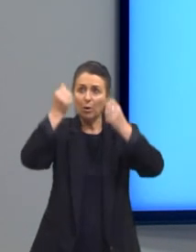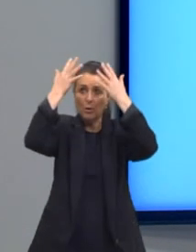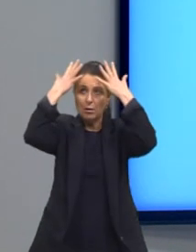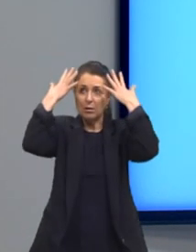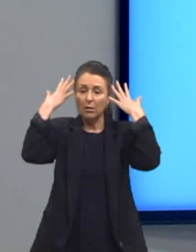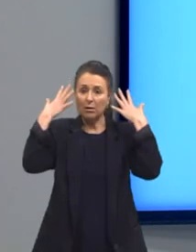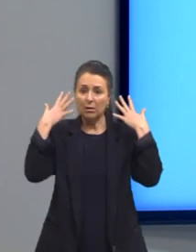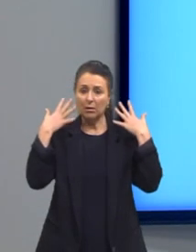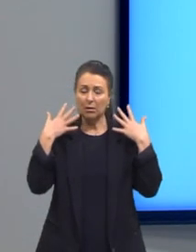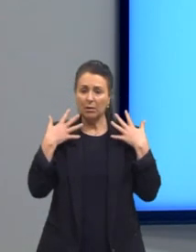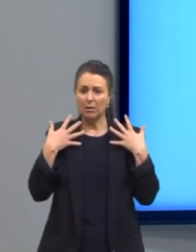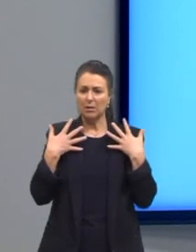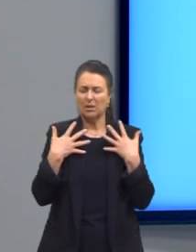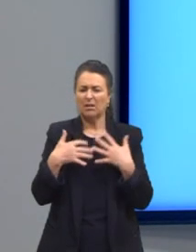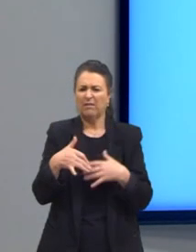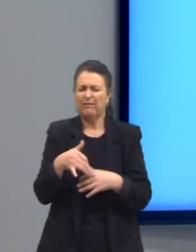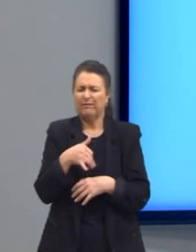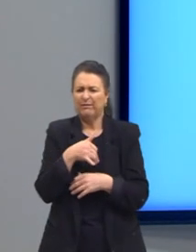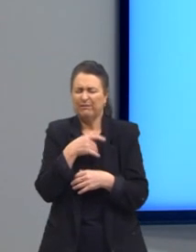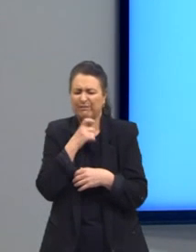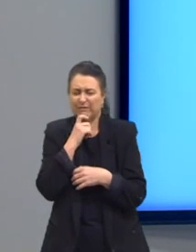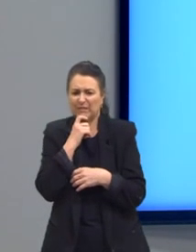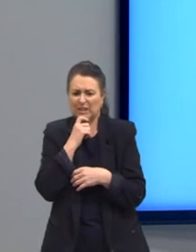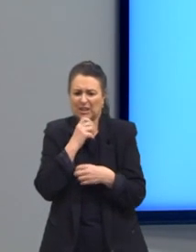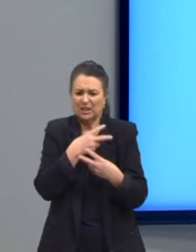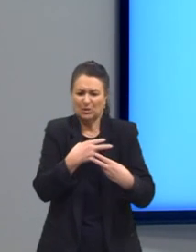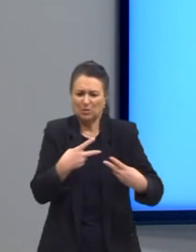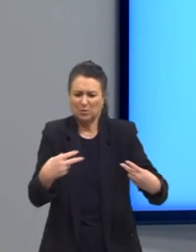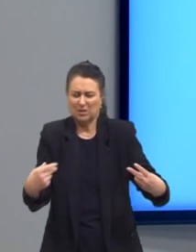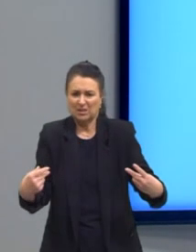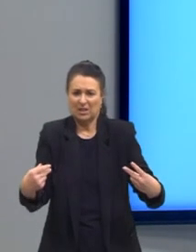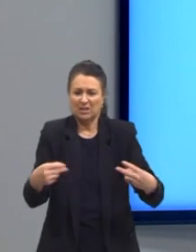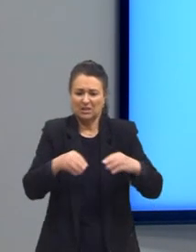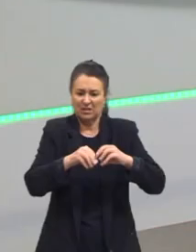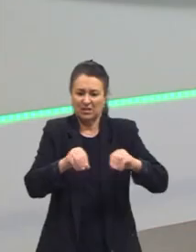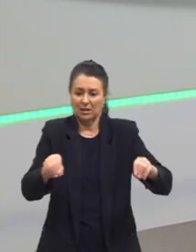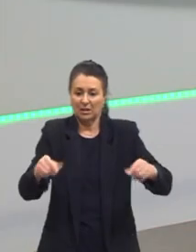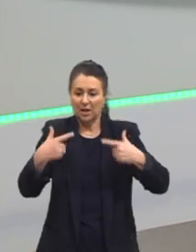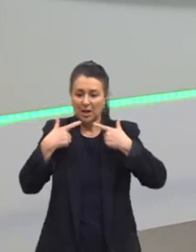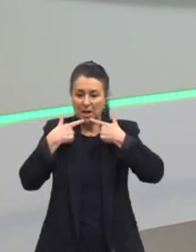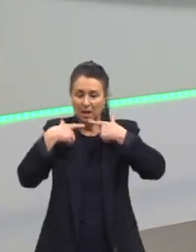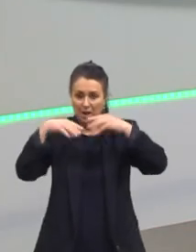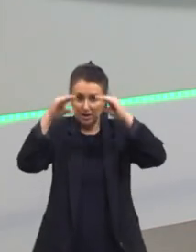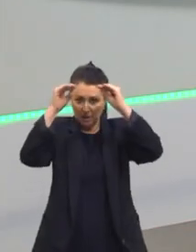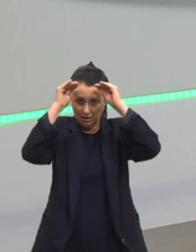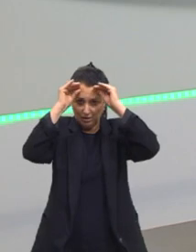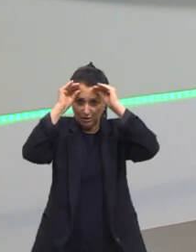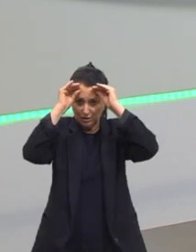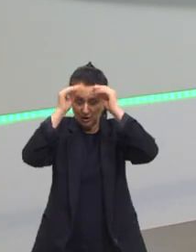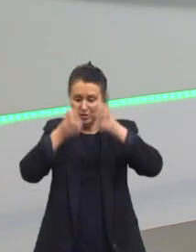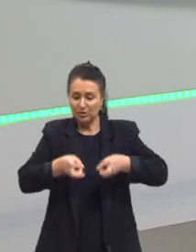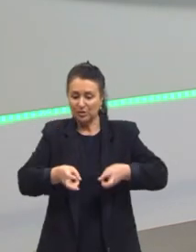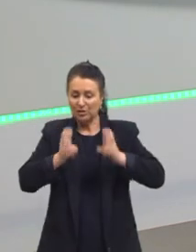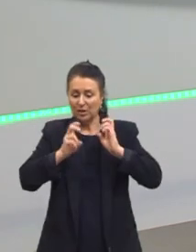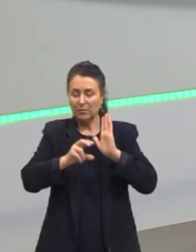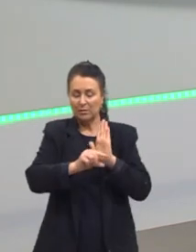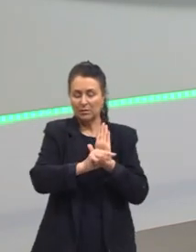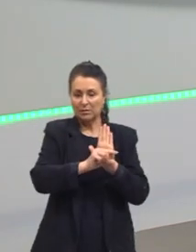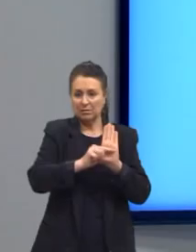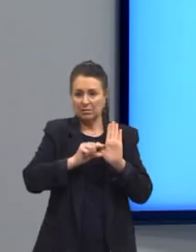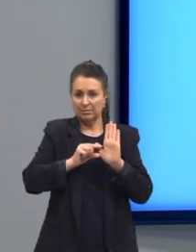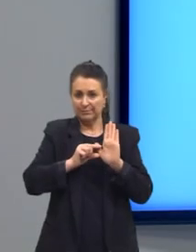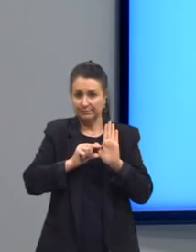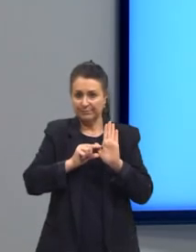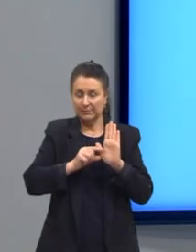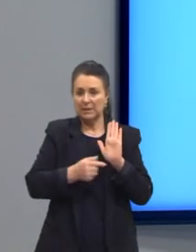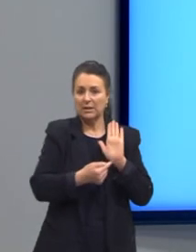na frialdade inorgânica da terra. Bom, pela linguagem a gente já percebe que é do Augusto dos Anjos, né? Então ele revela